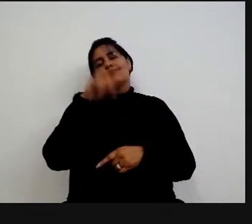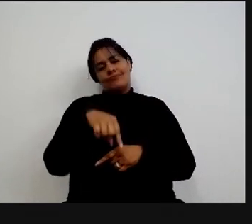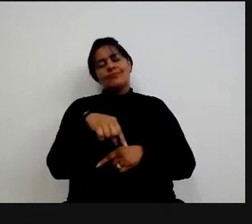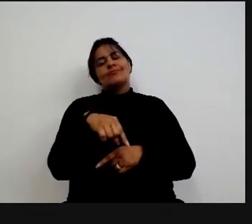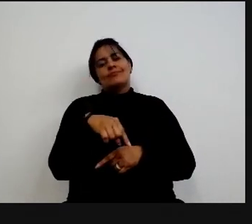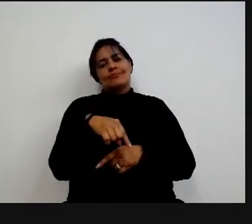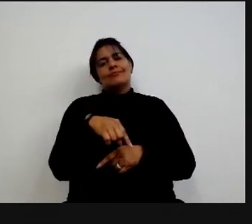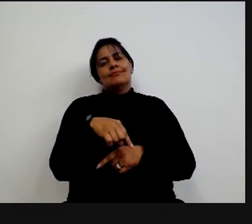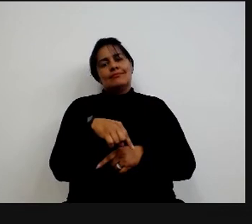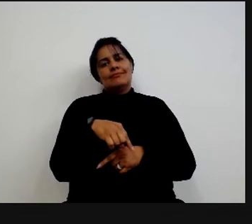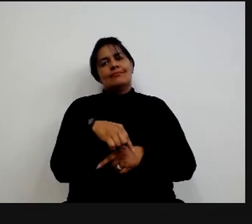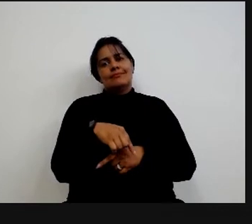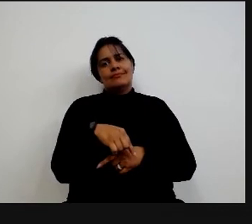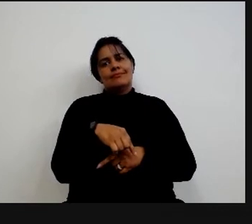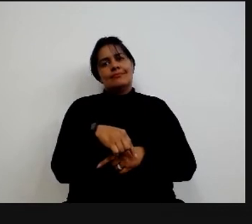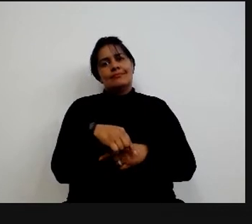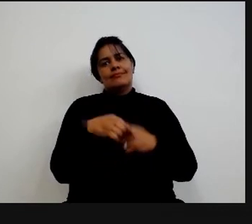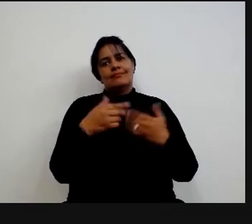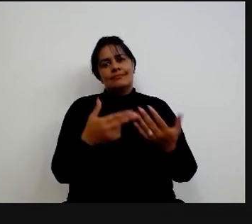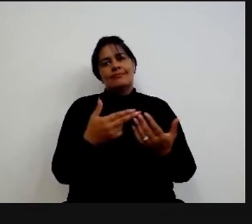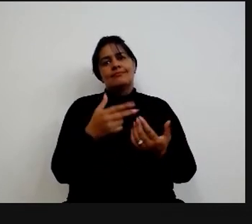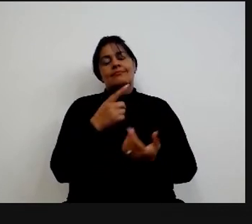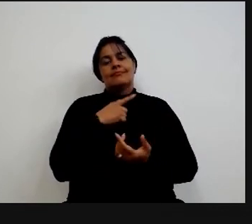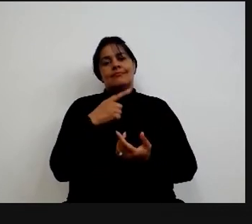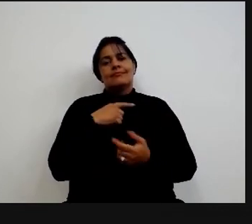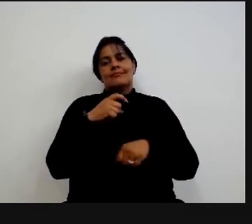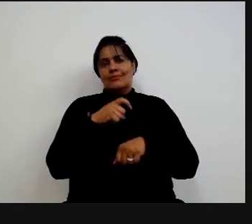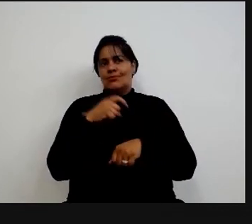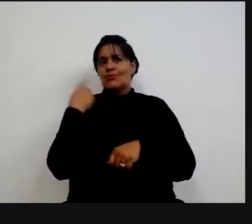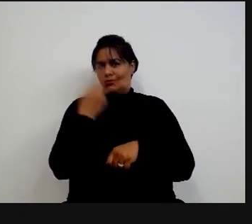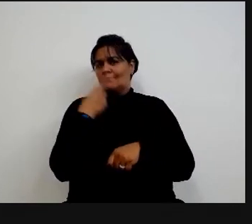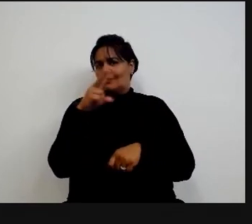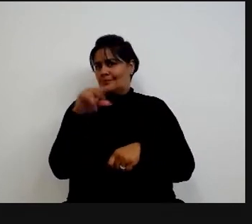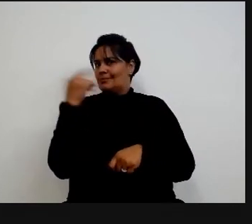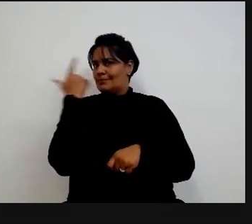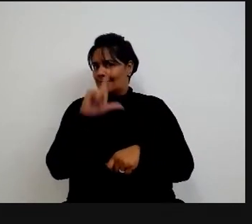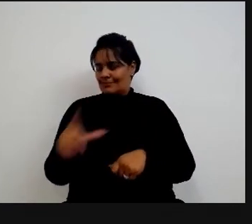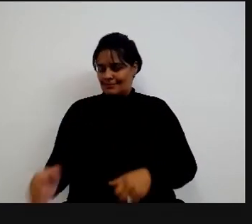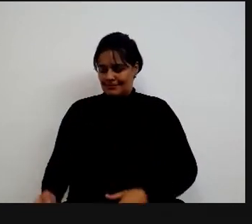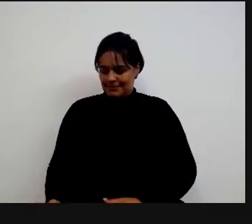oferecem a partir de um ponto, né? Nós vamos chegar lá, né, gente?